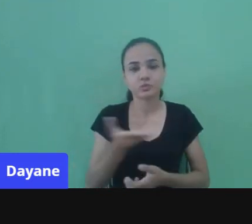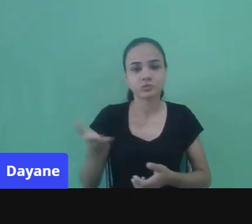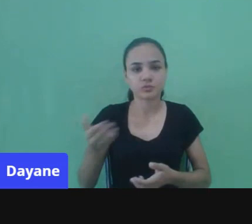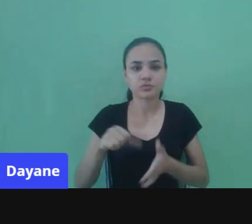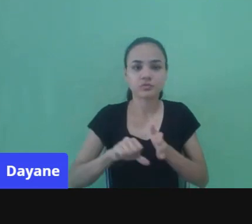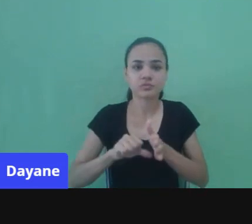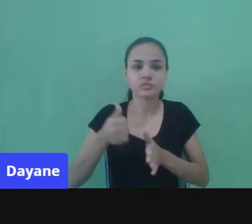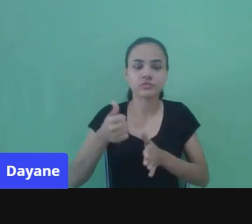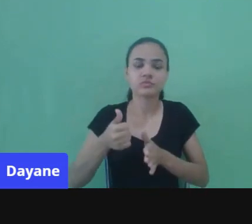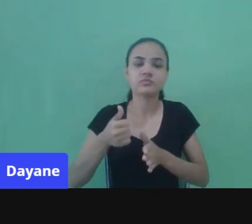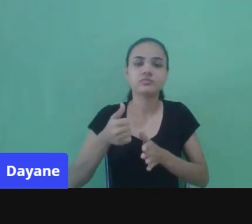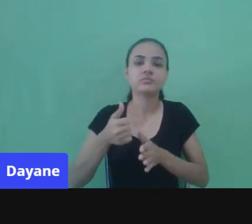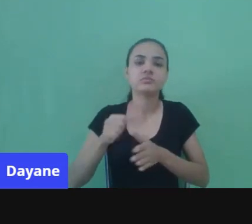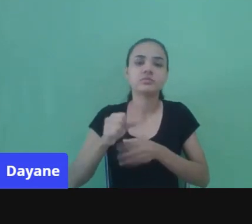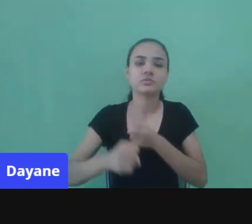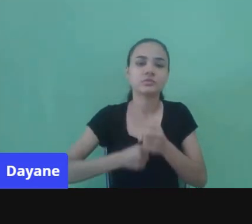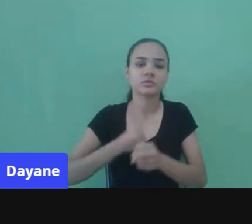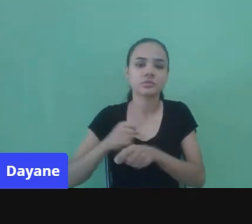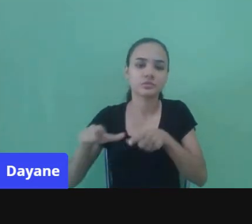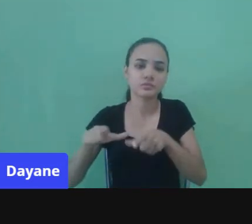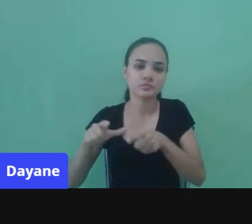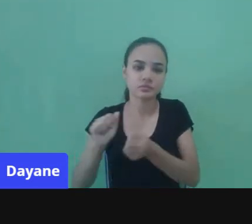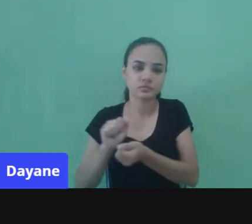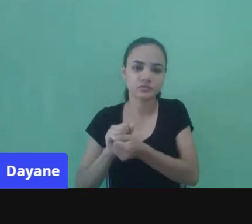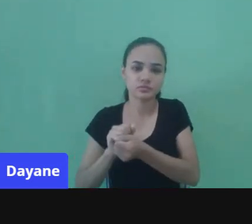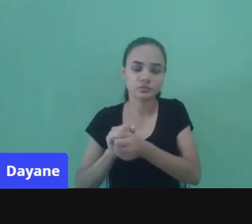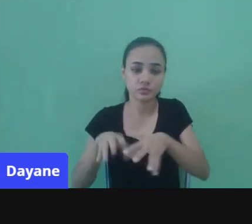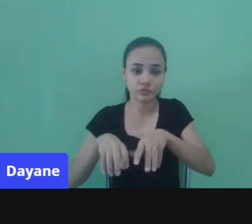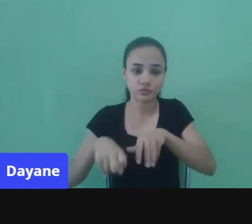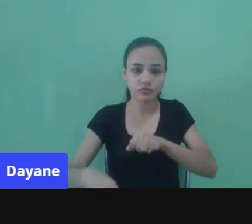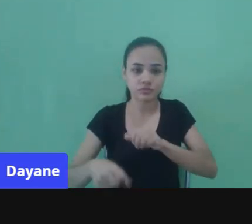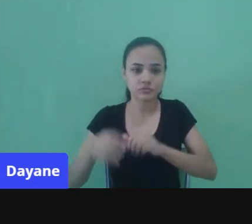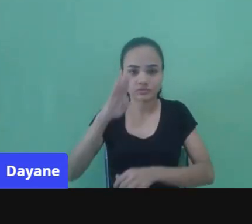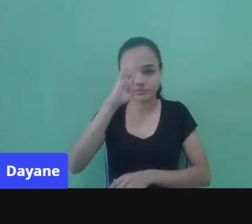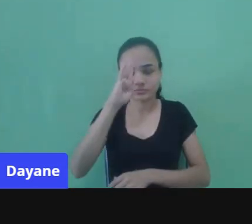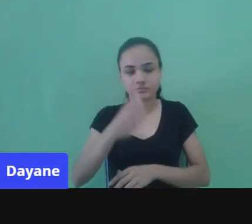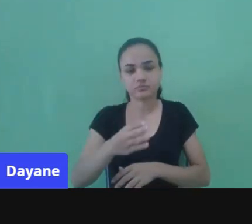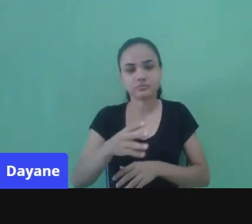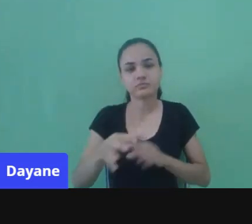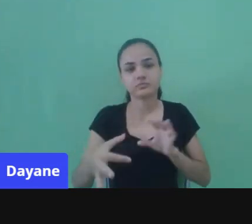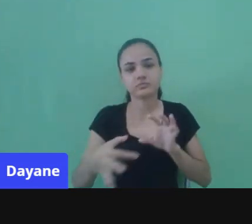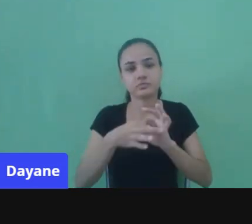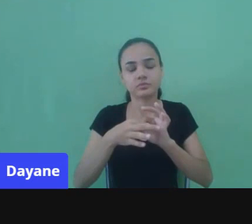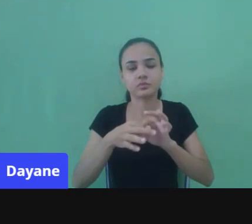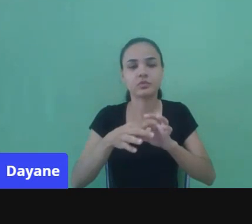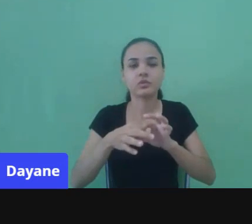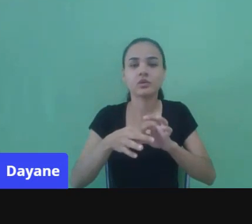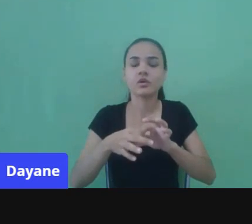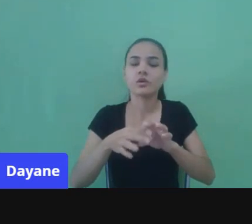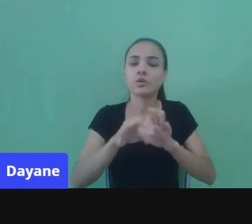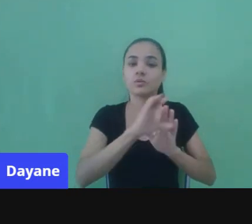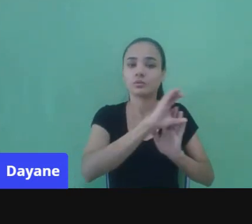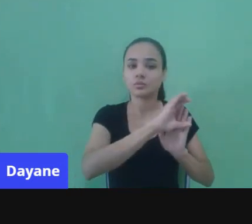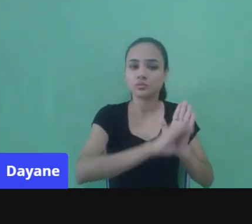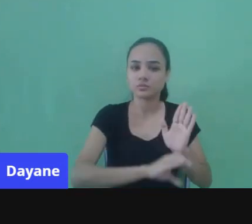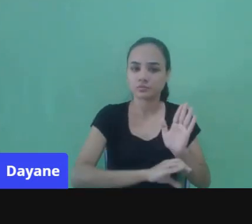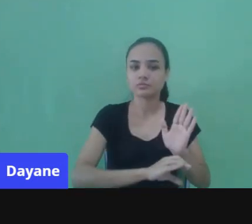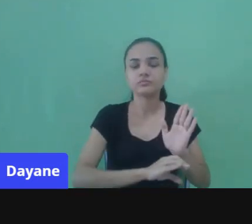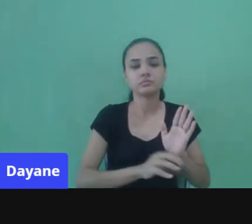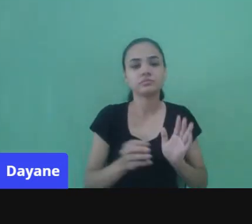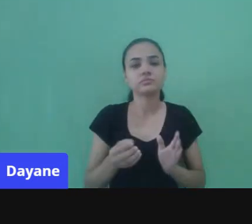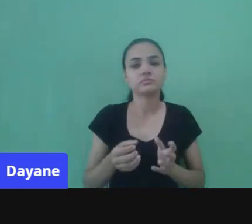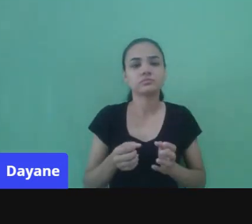na formação, mas diretamente, ligado ao currículo, e a nossa expectativa é que a cada ano a gente melhore,